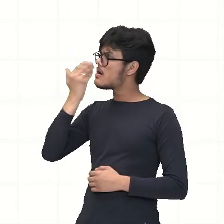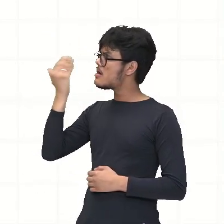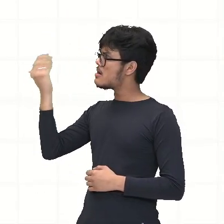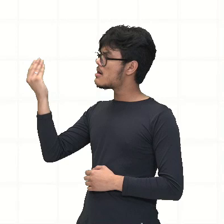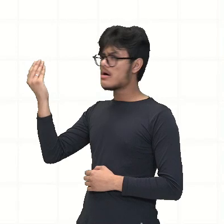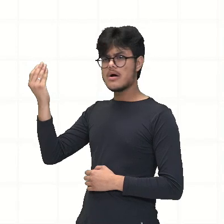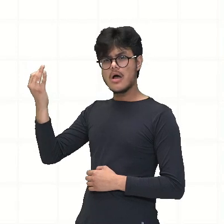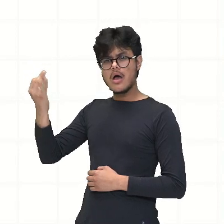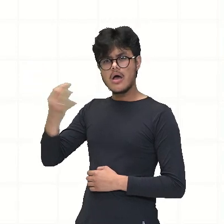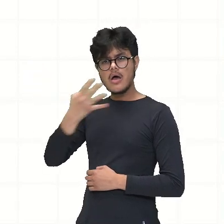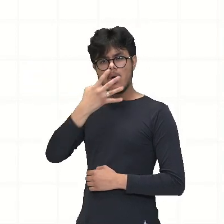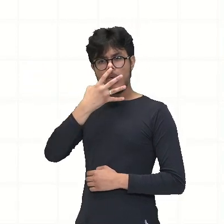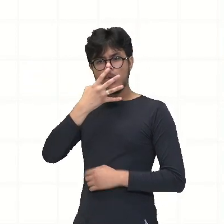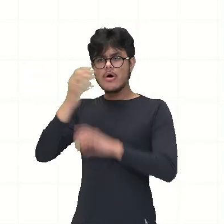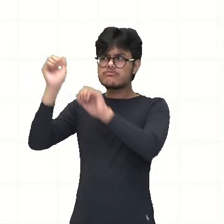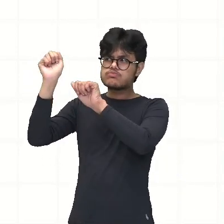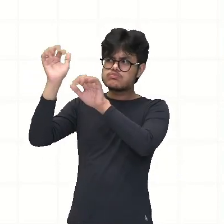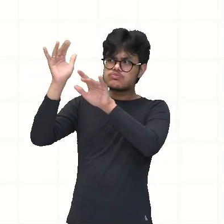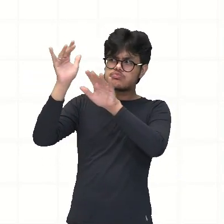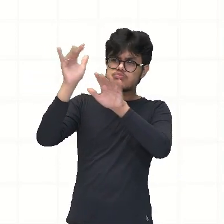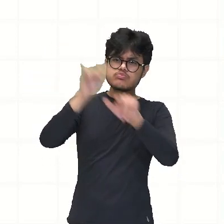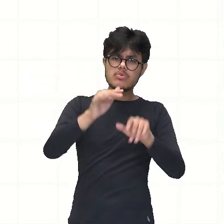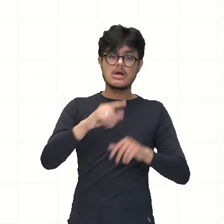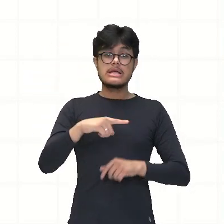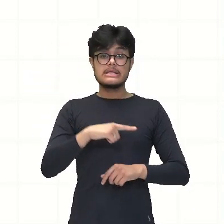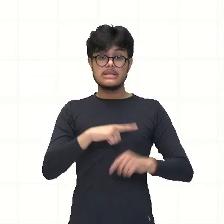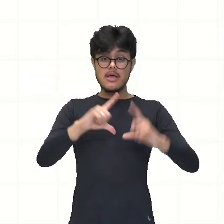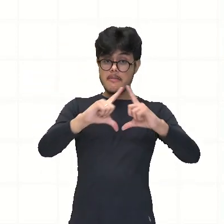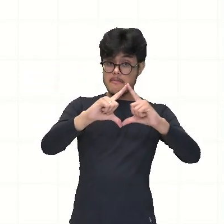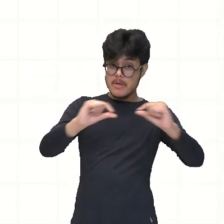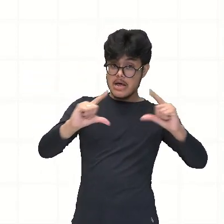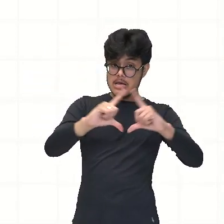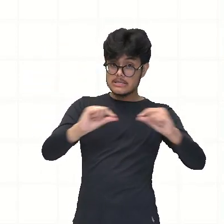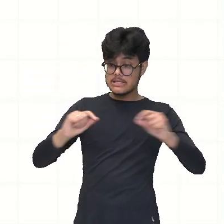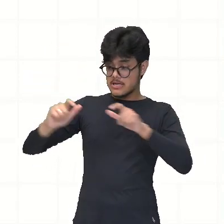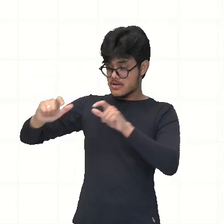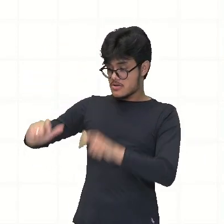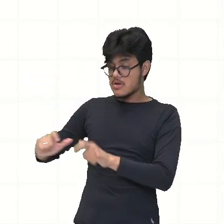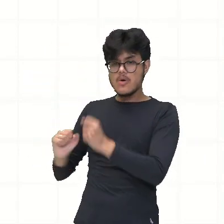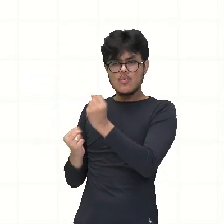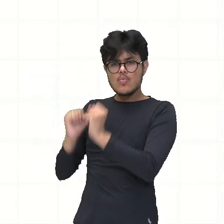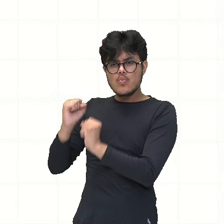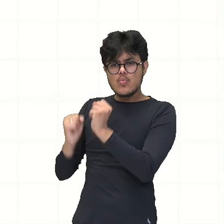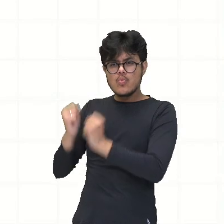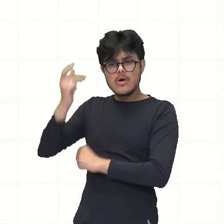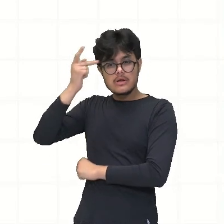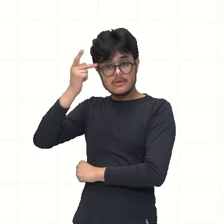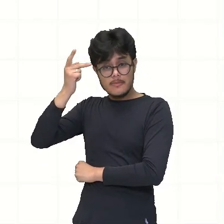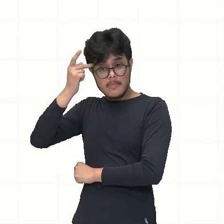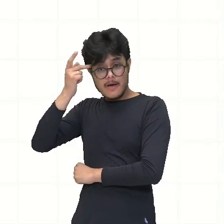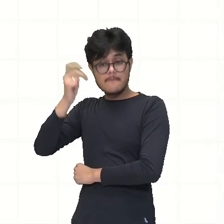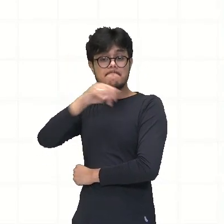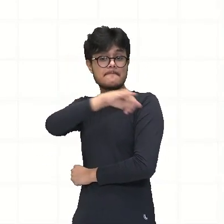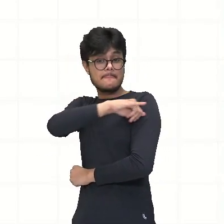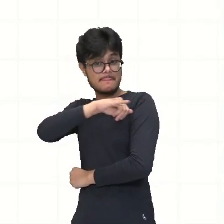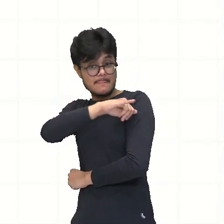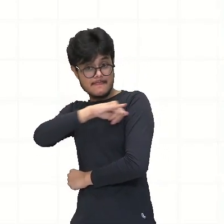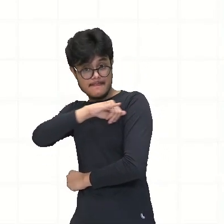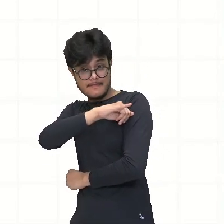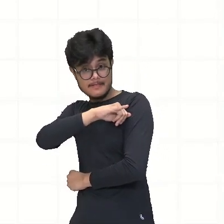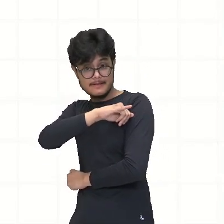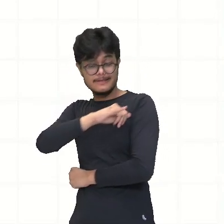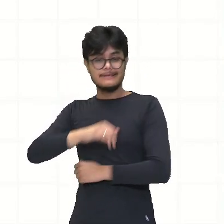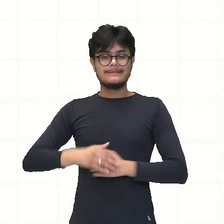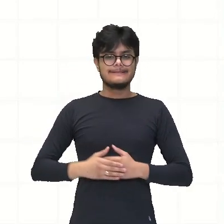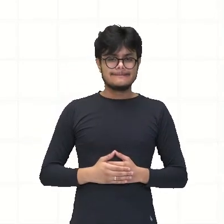né? Aí nós temos a construção de Brasília, a industrialização aqui de São Paulo, do Rio de Janeiro, né?